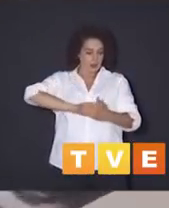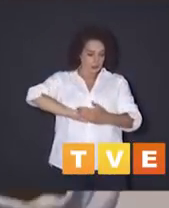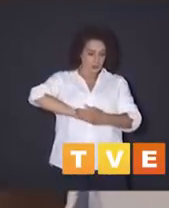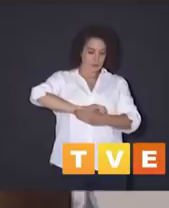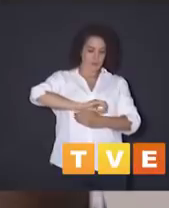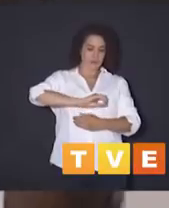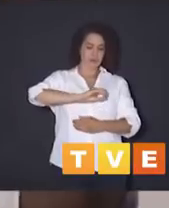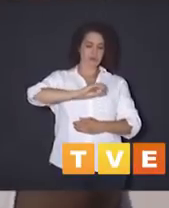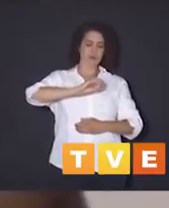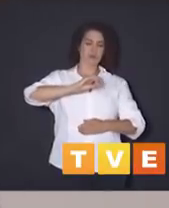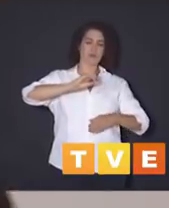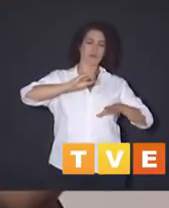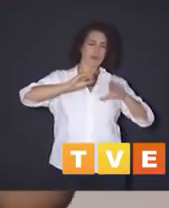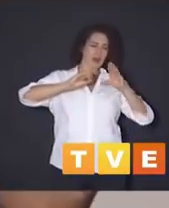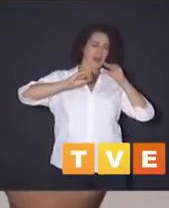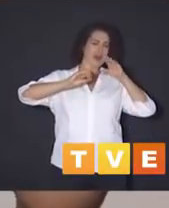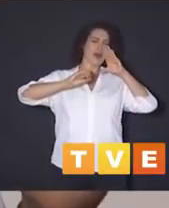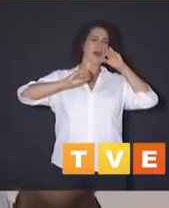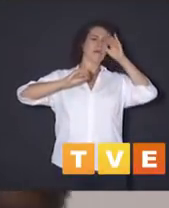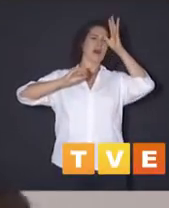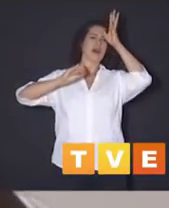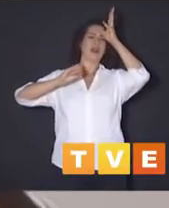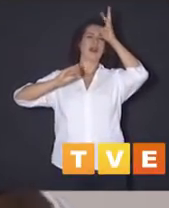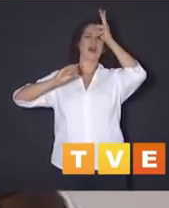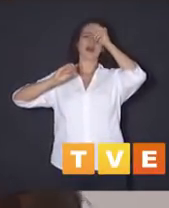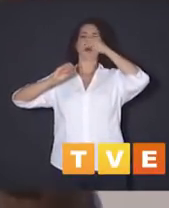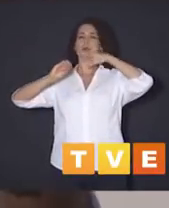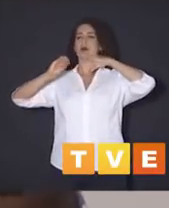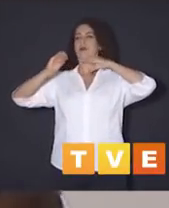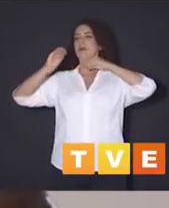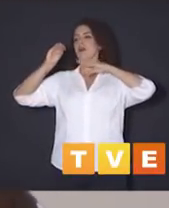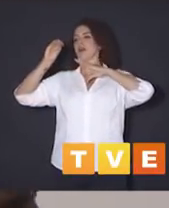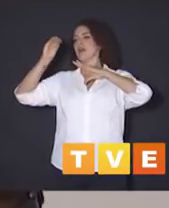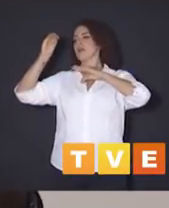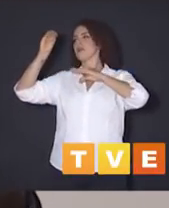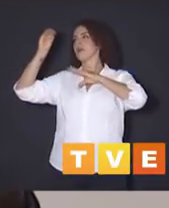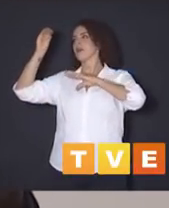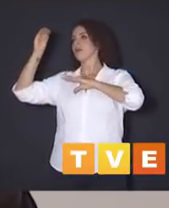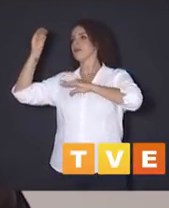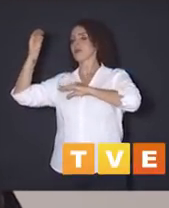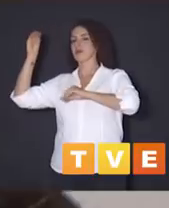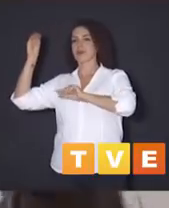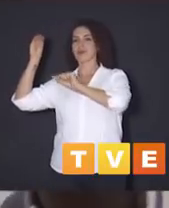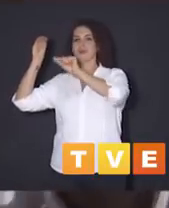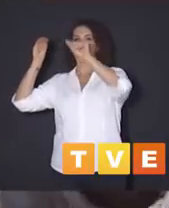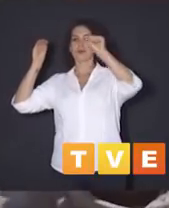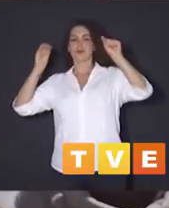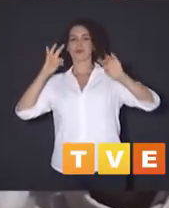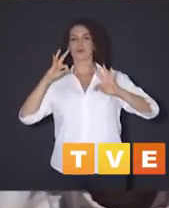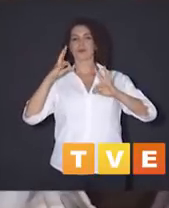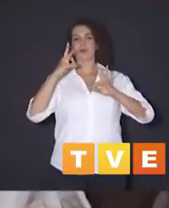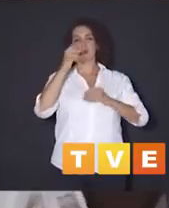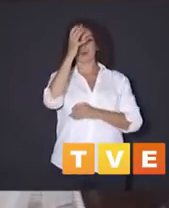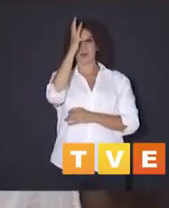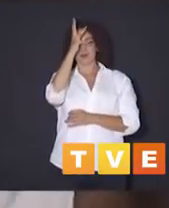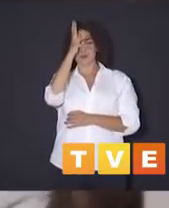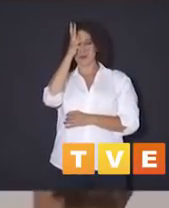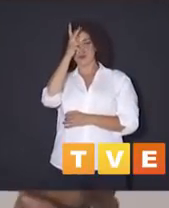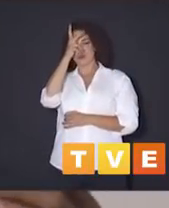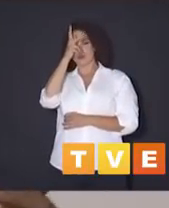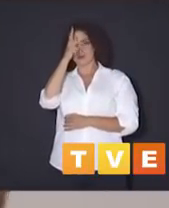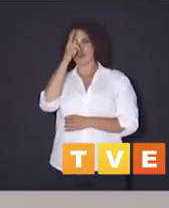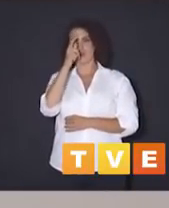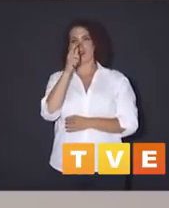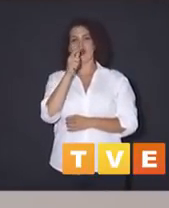desde uma tela tênue se vai tecendo entre todos os galos e se incorporando em